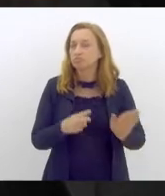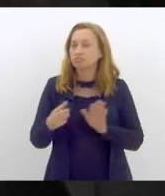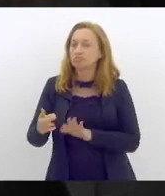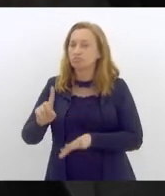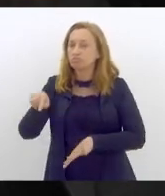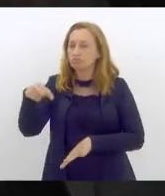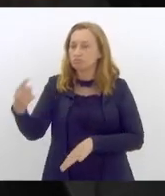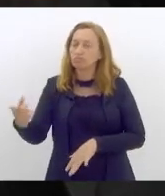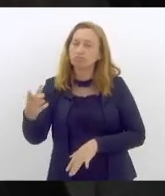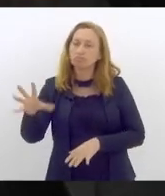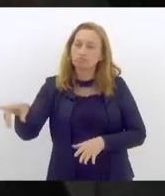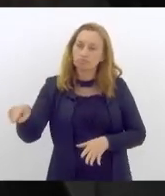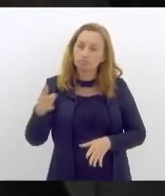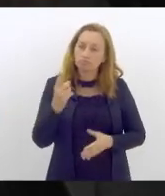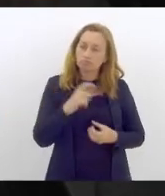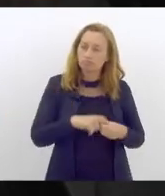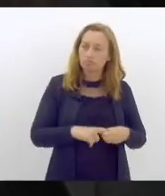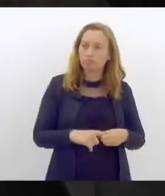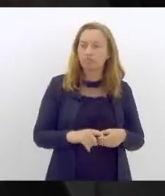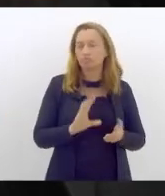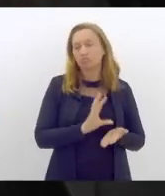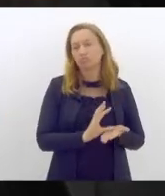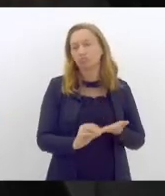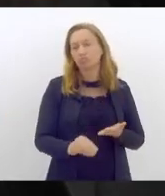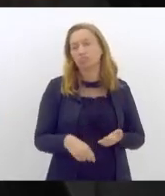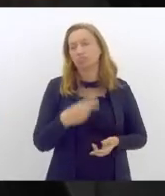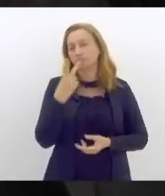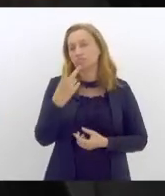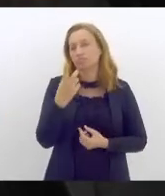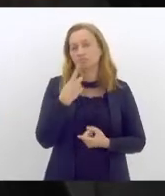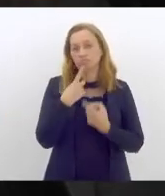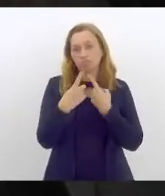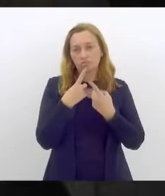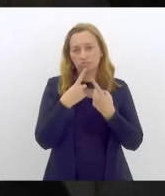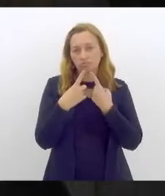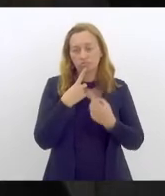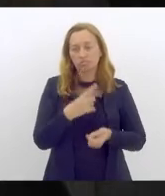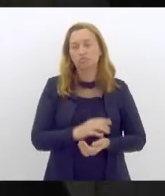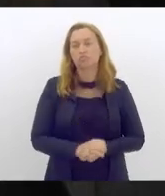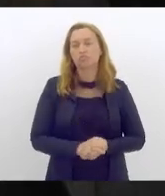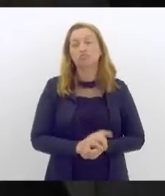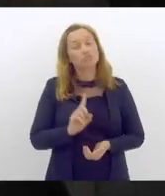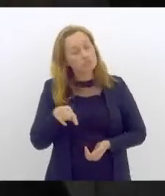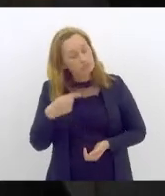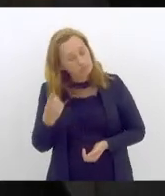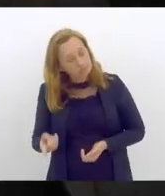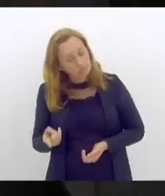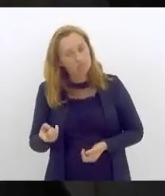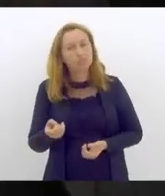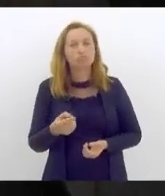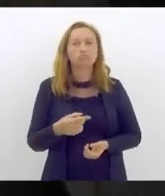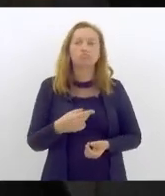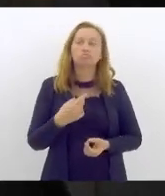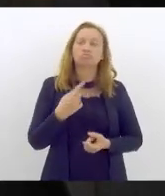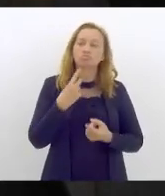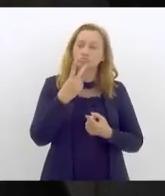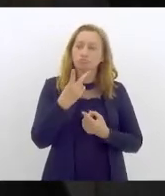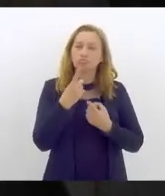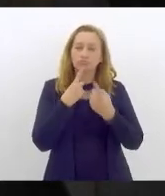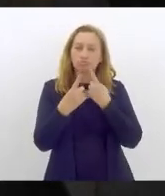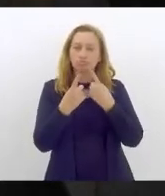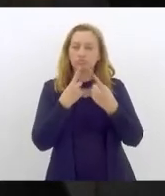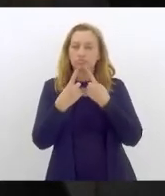virar a pauta para duas discussões e depois das duas discussões